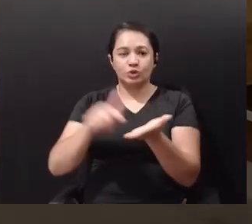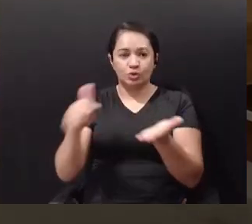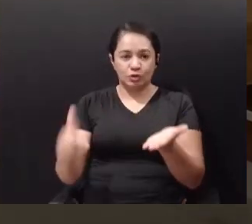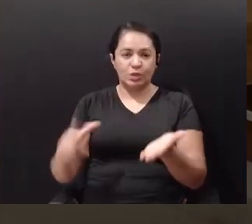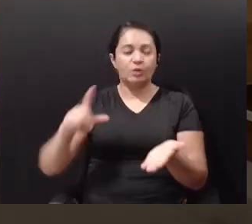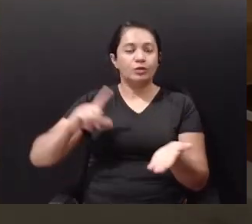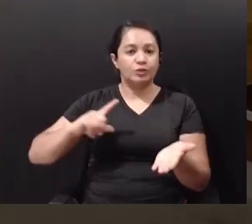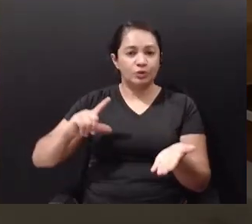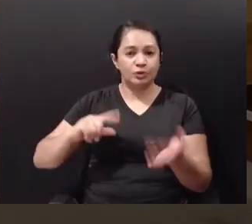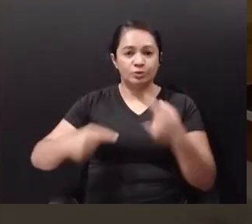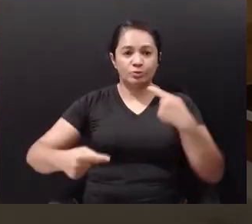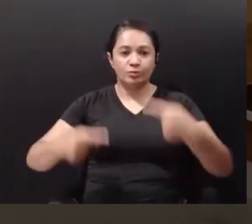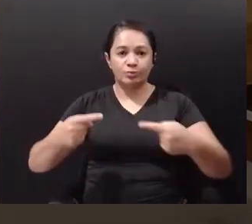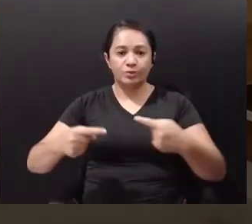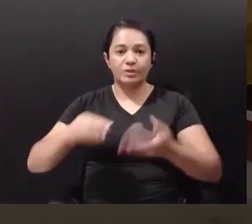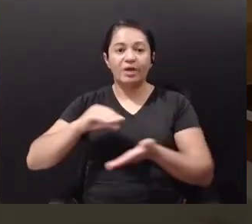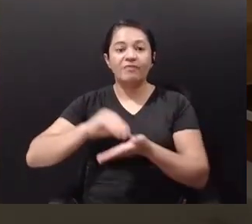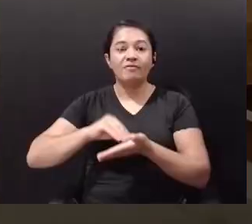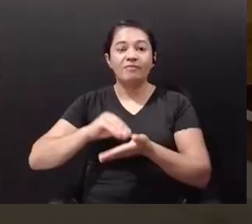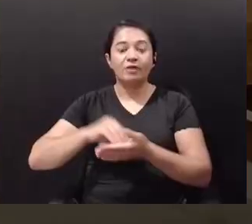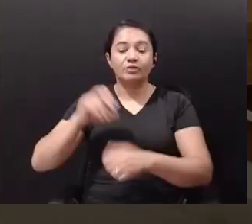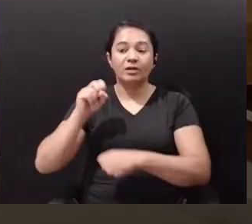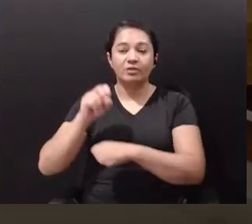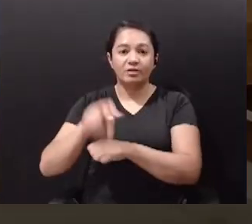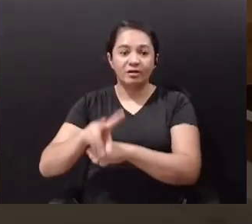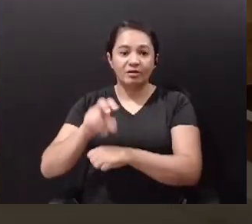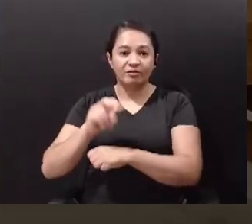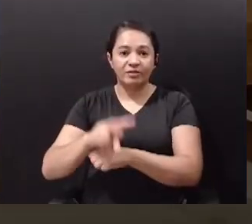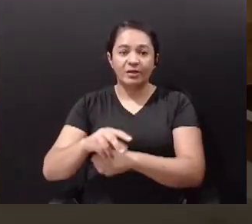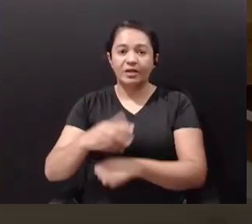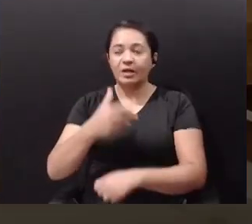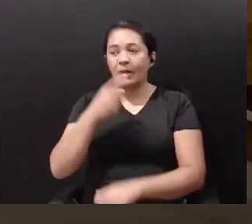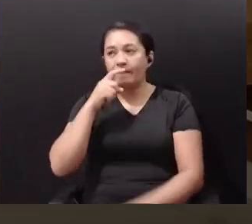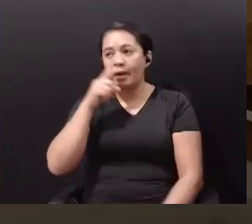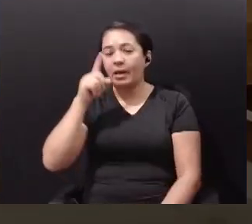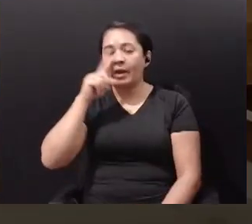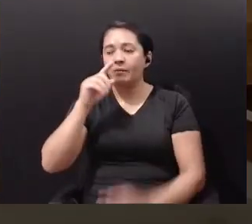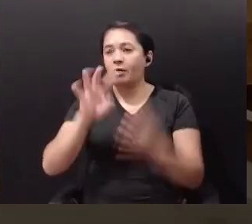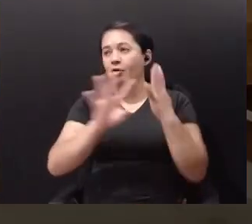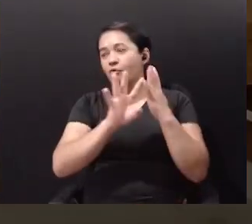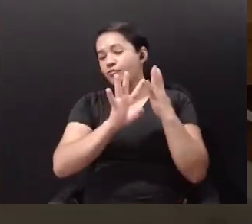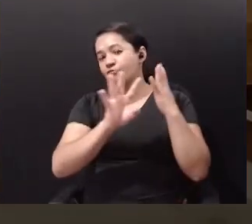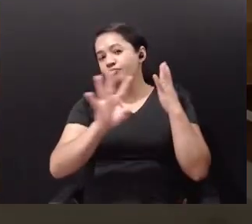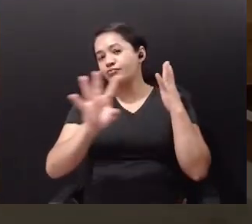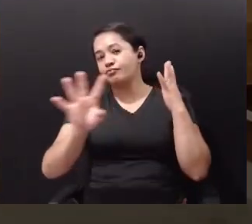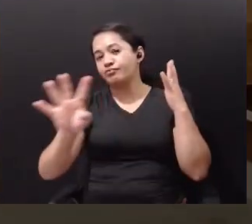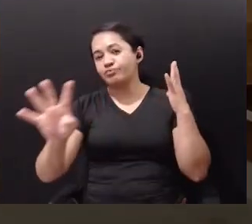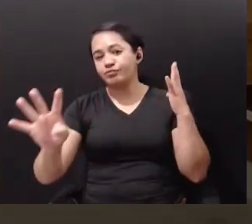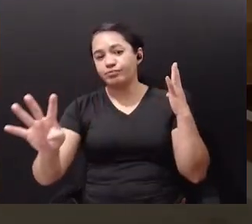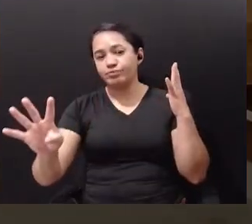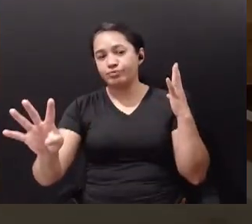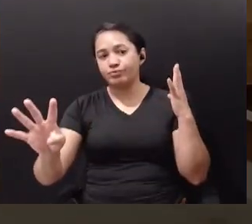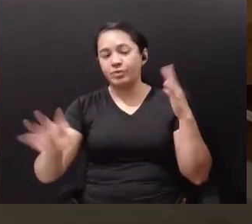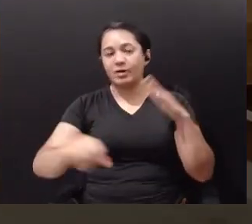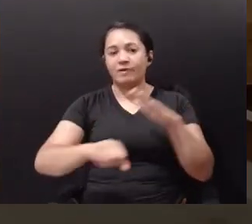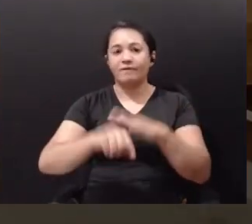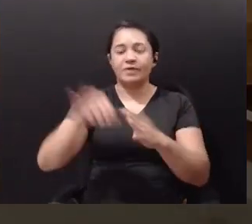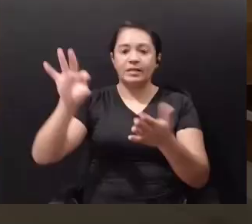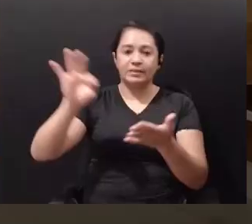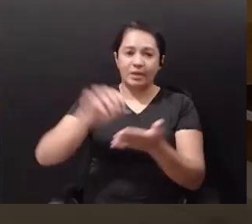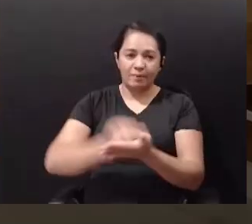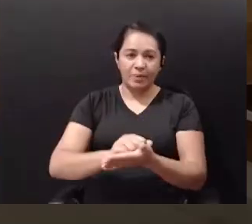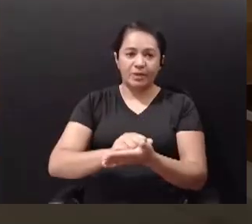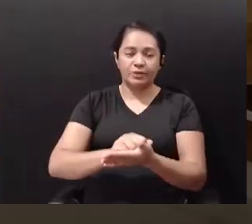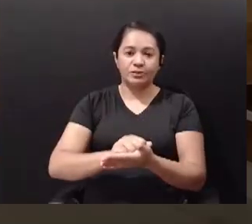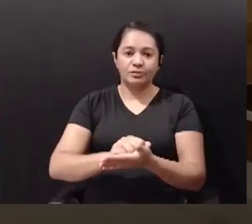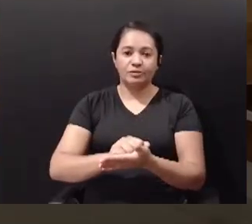discutindo a falta de vagas. Então, pais que ficavam em filas, que faziam abaixo-assinado, procurando